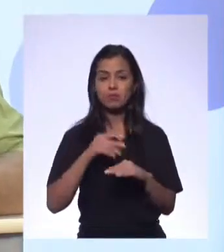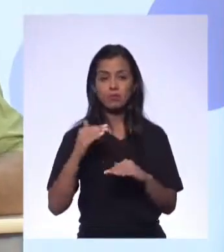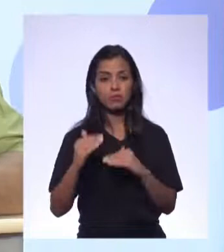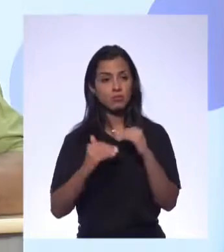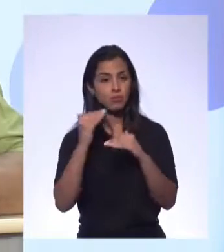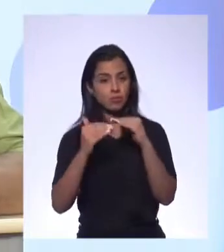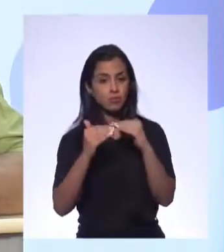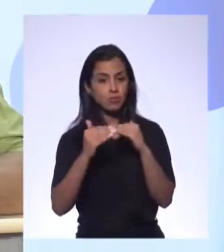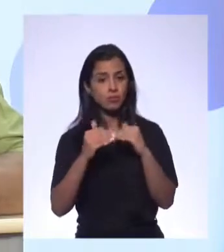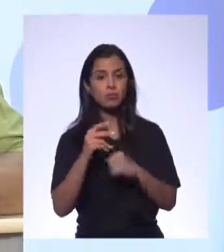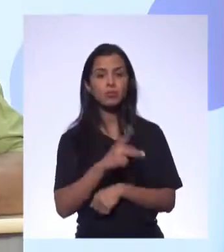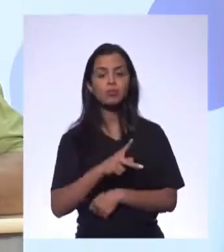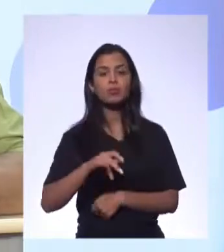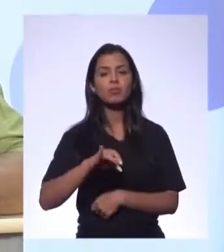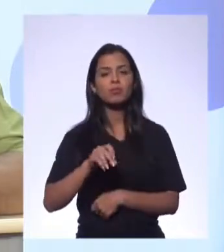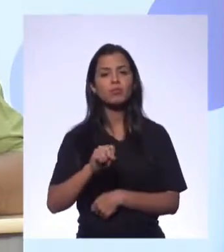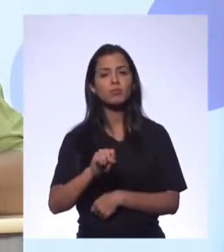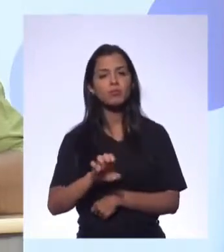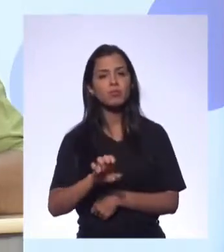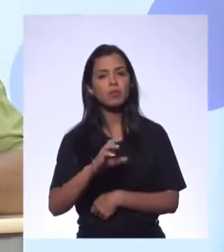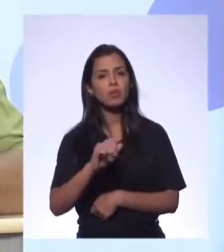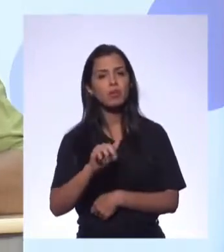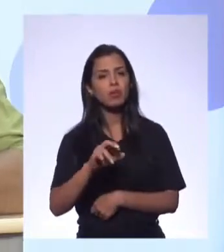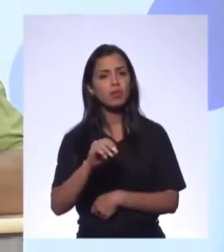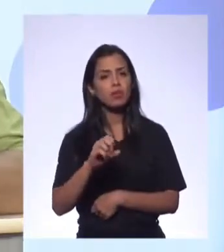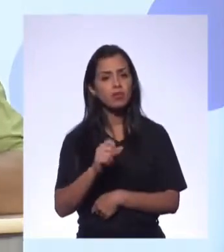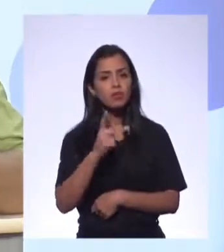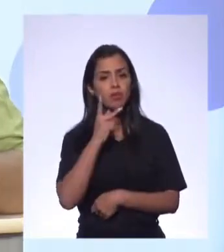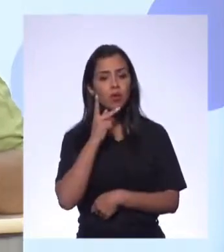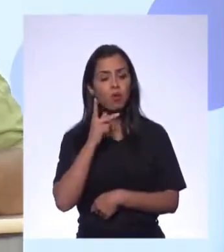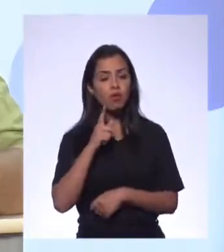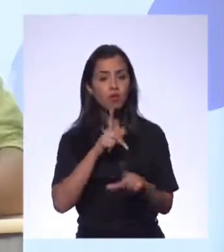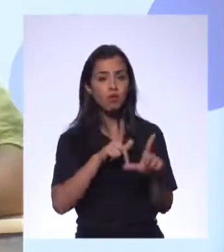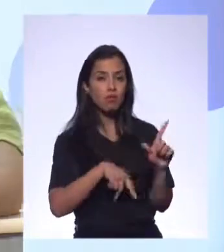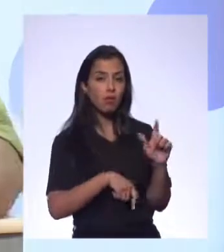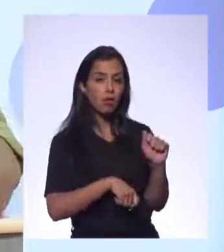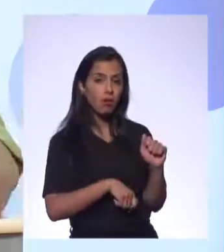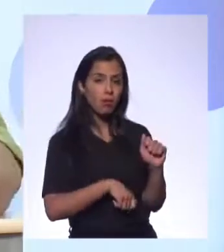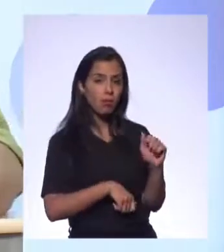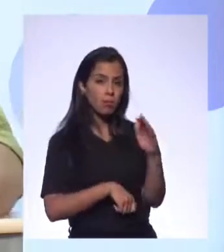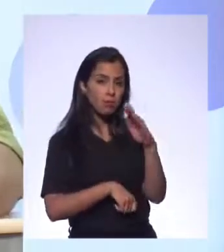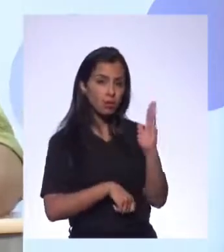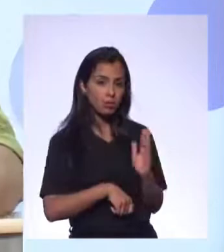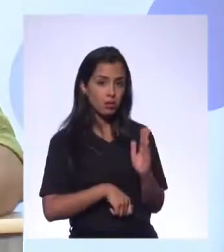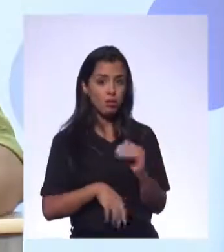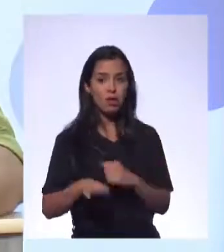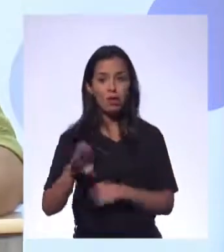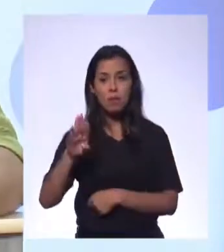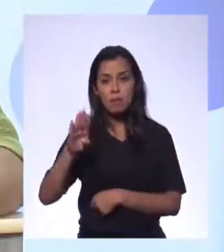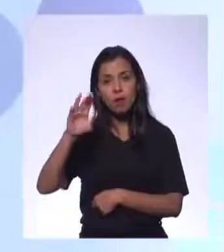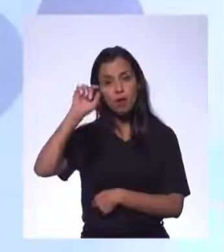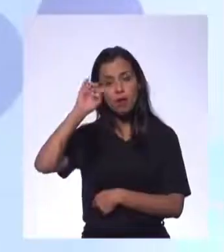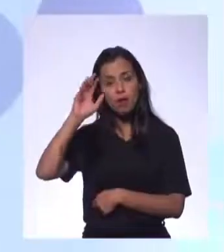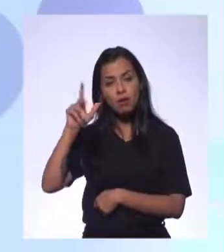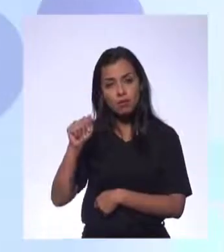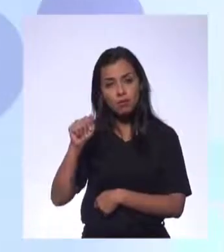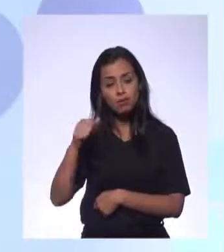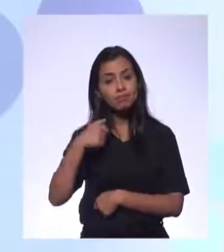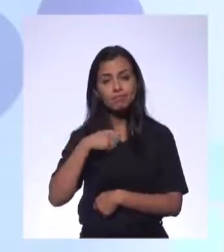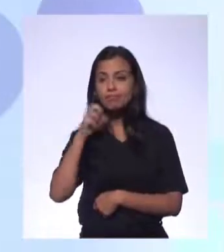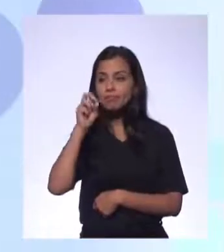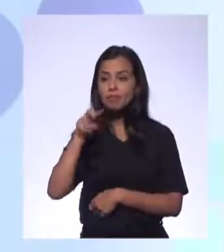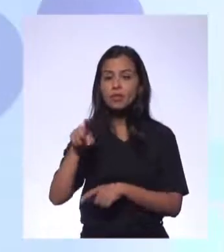E o professor José Carlos coloca que a A é brasileira e a B é africana. Eu vi que o professor Silvio aqui falou